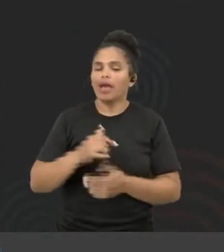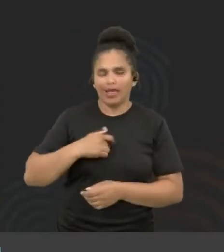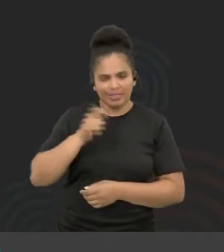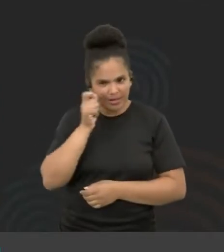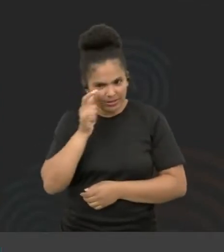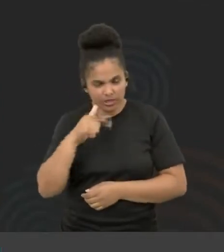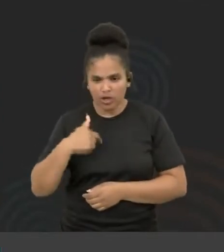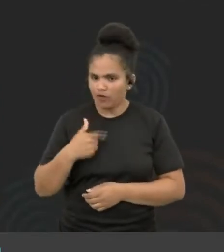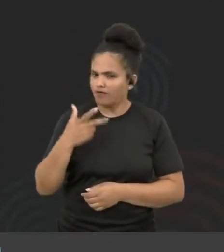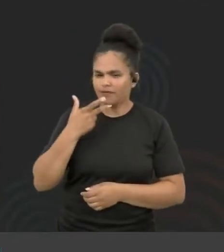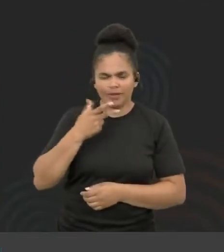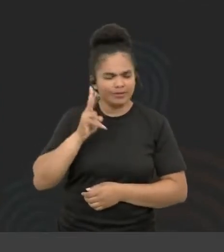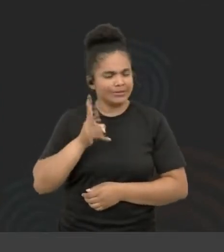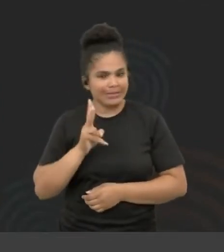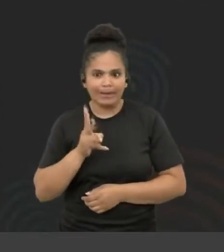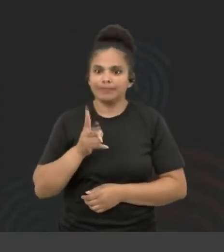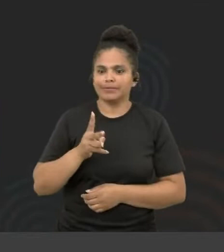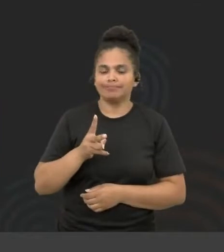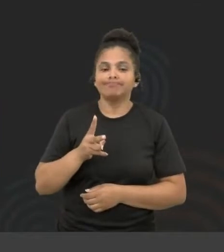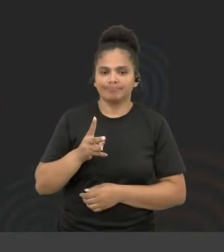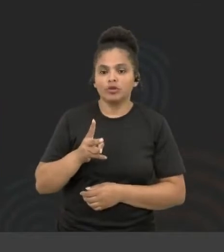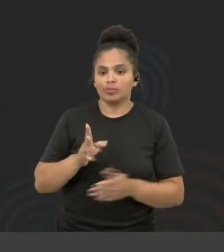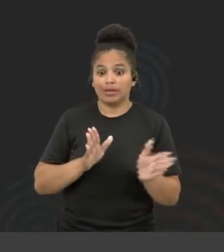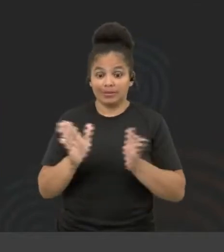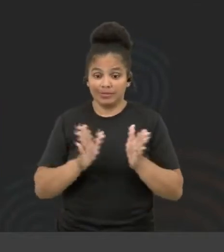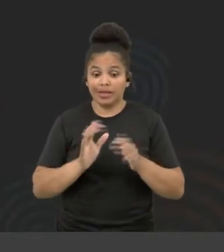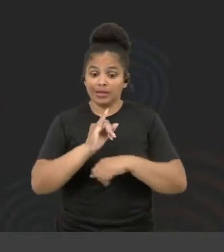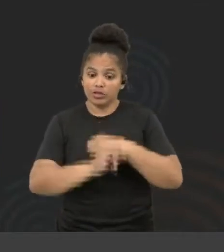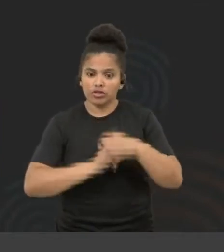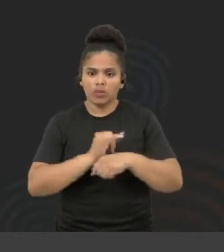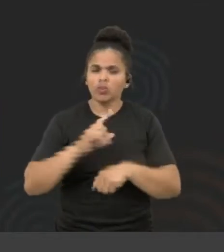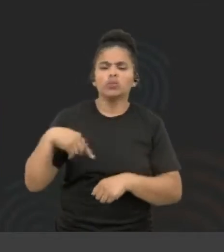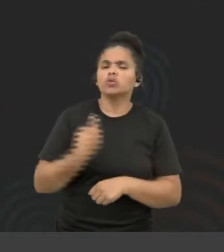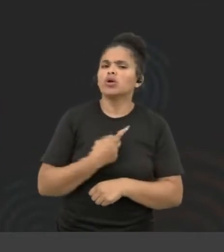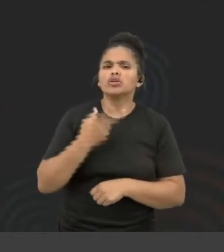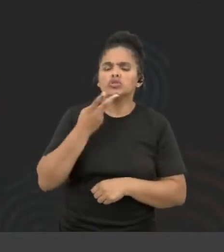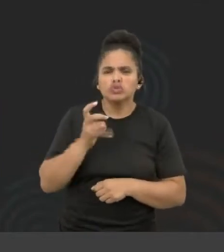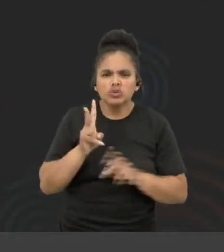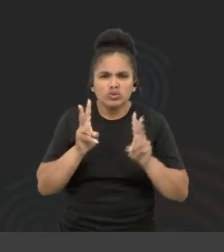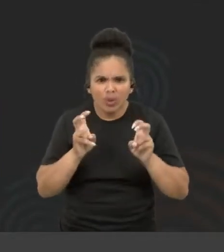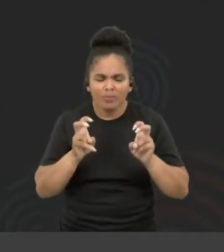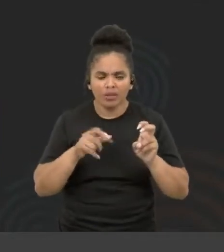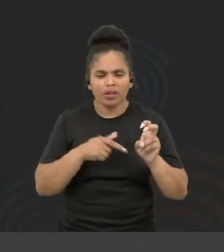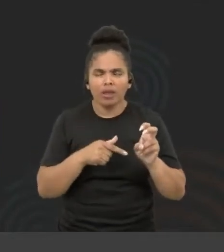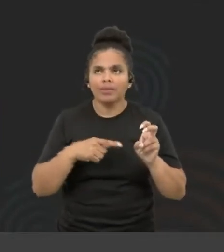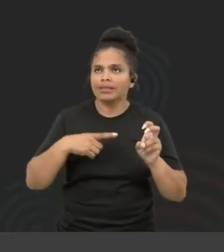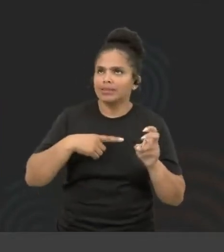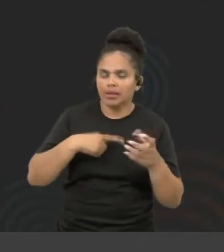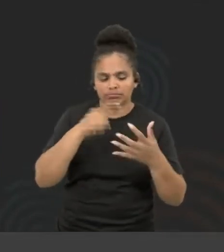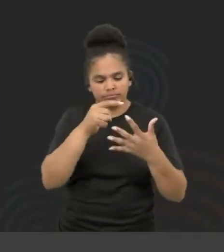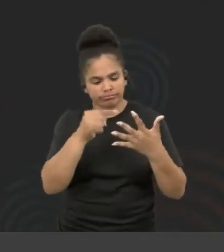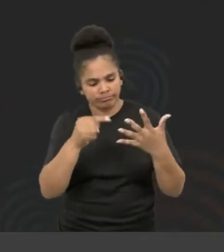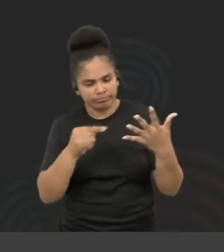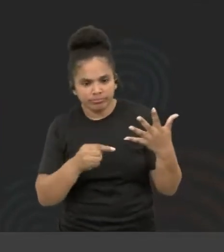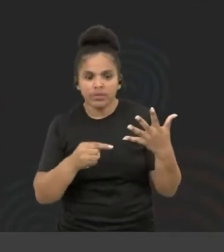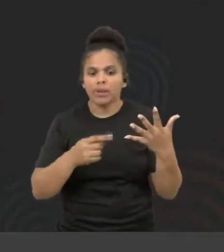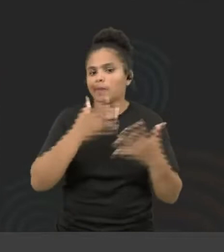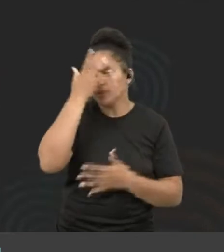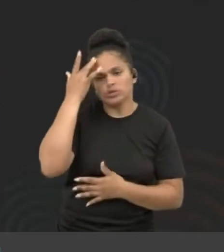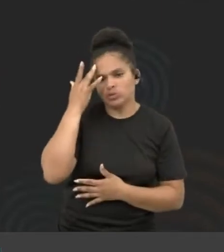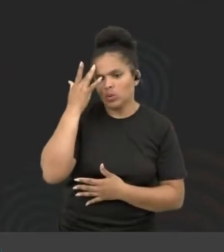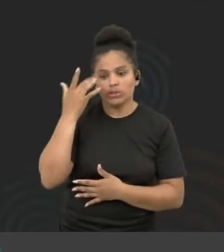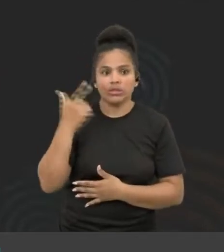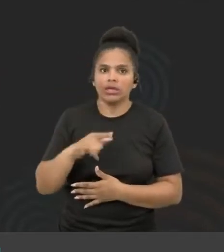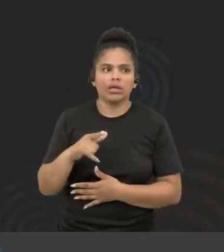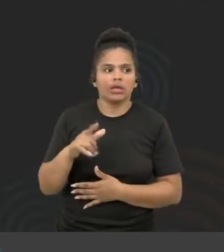questão de acessibilidade digital, e quando a gente aborda esse tema, a gente toca em aspectos, por exemplo, de situações de pessoas que não podem